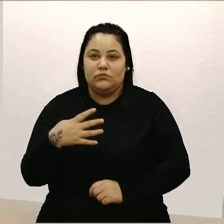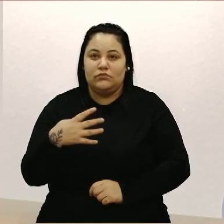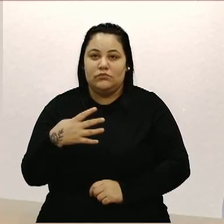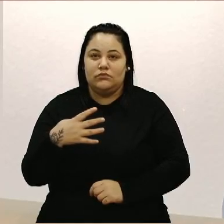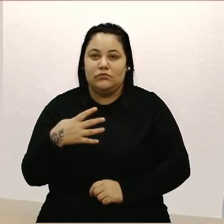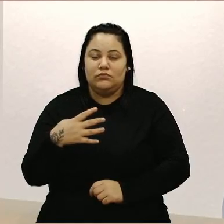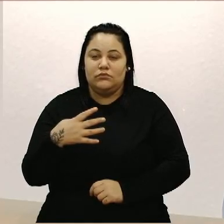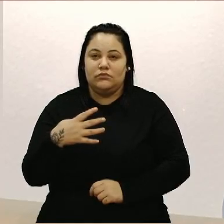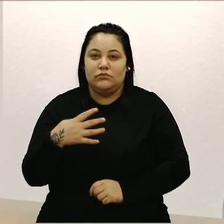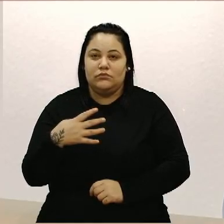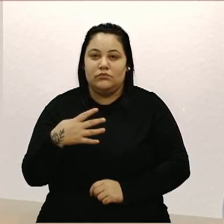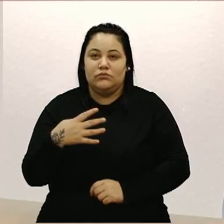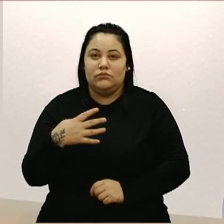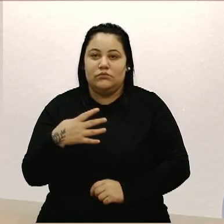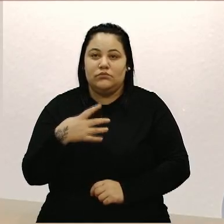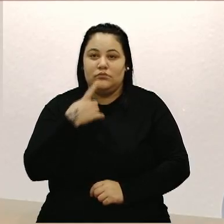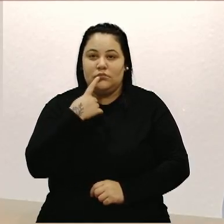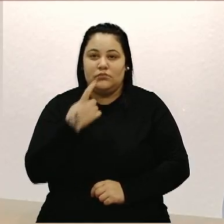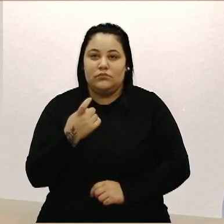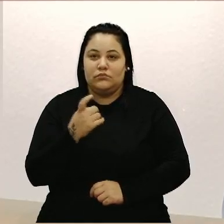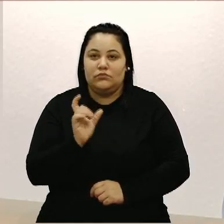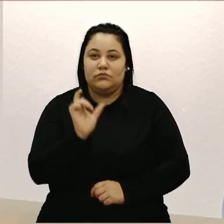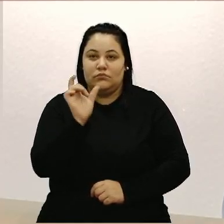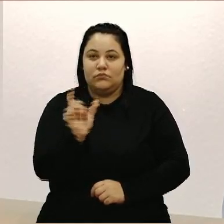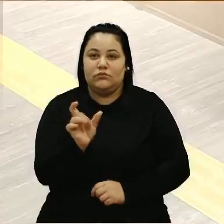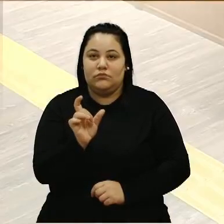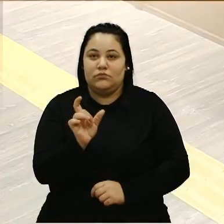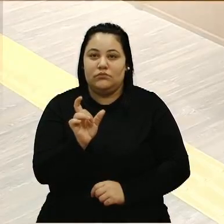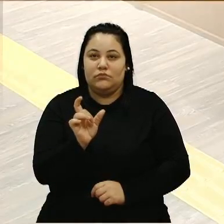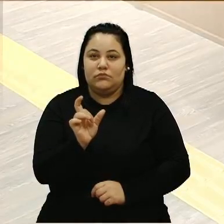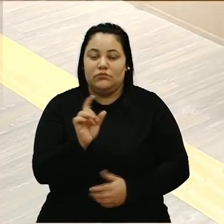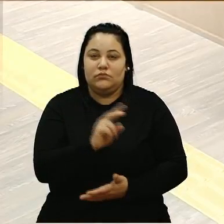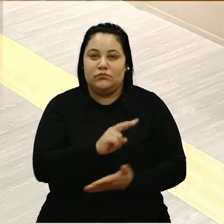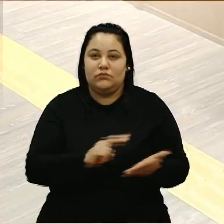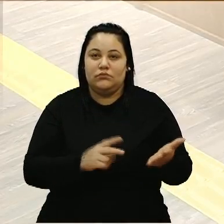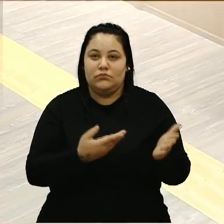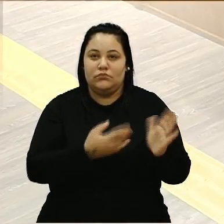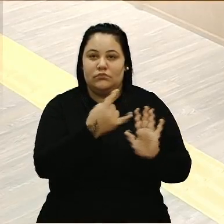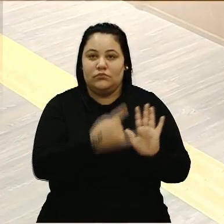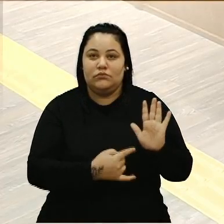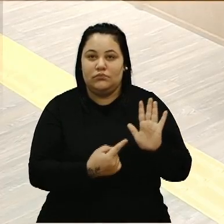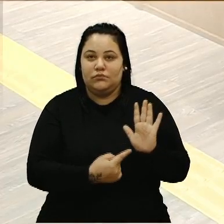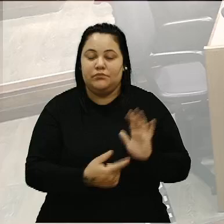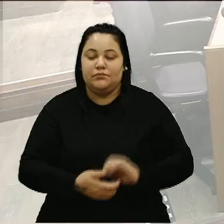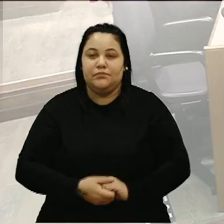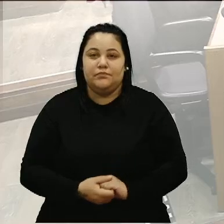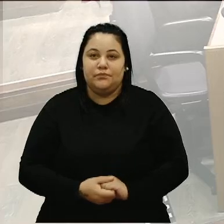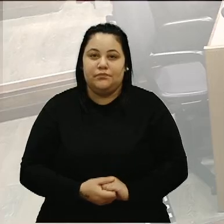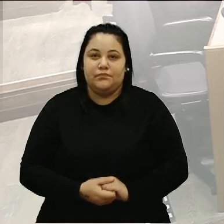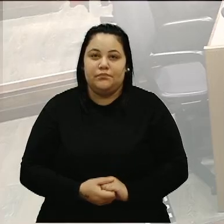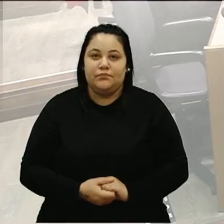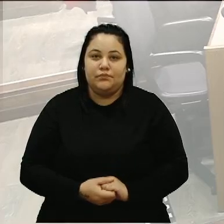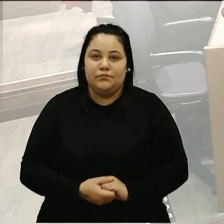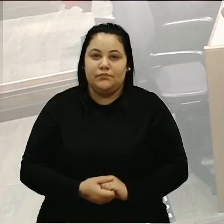Relatora, vereadora Rose Frigieri. Com a palavra, a relatora para a leitura do parecer.